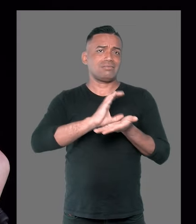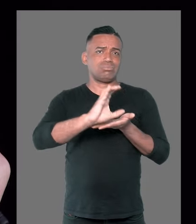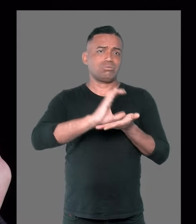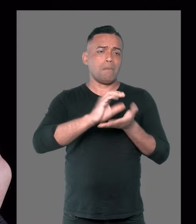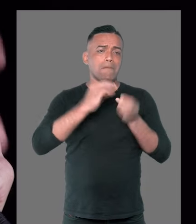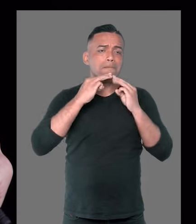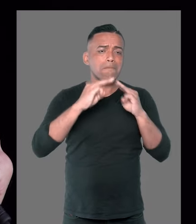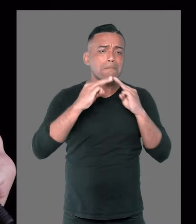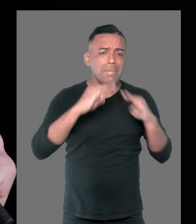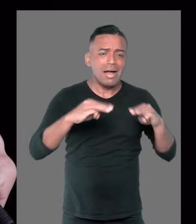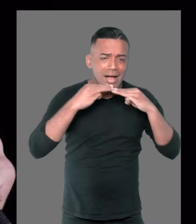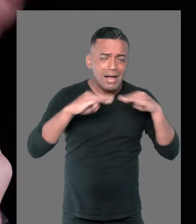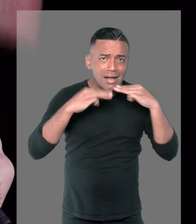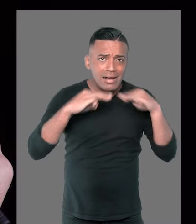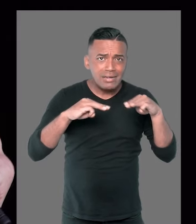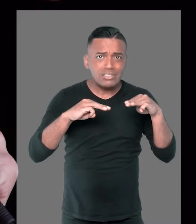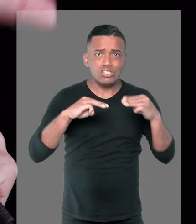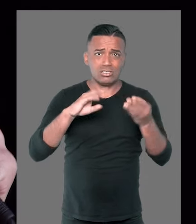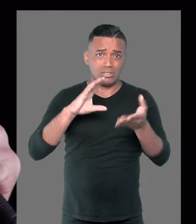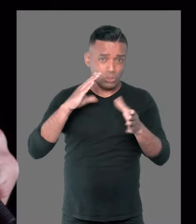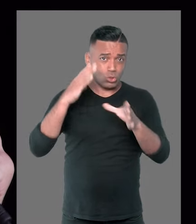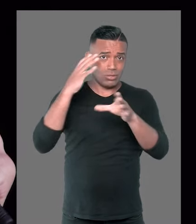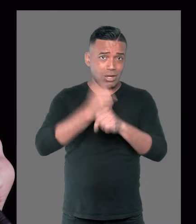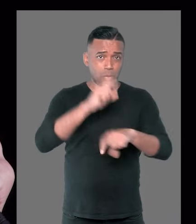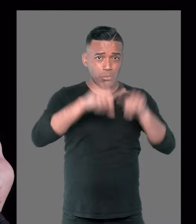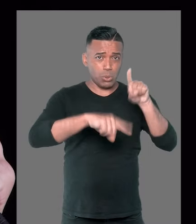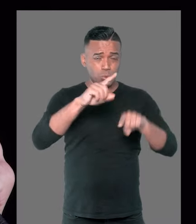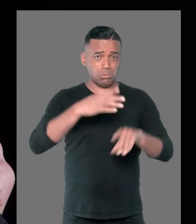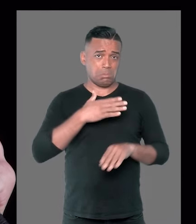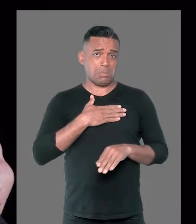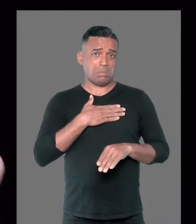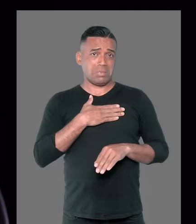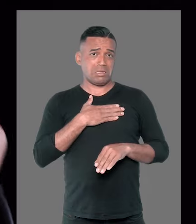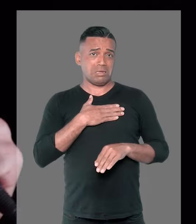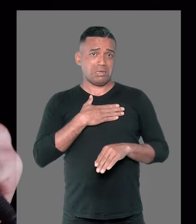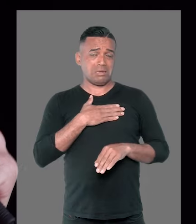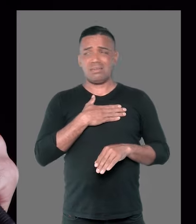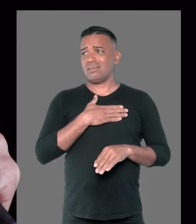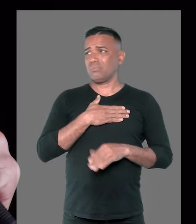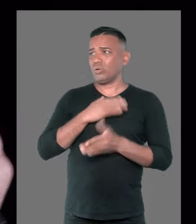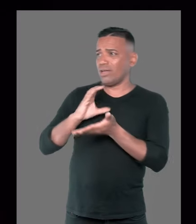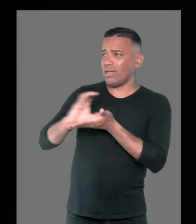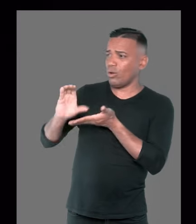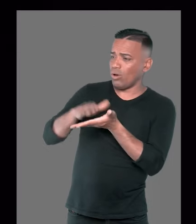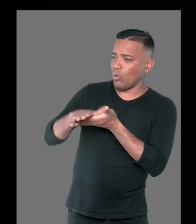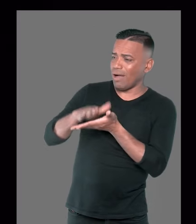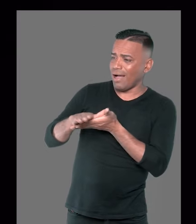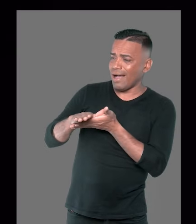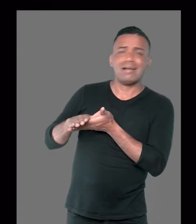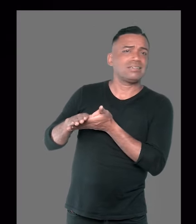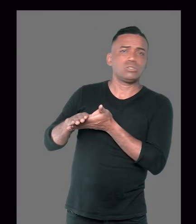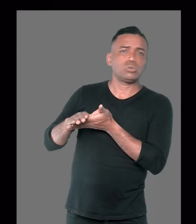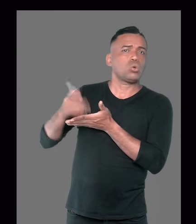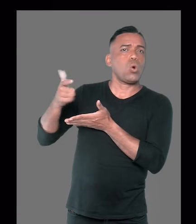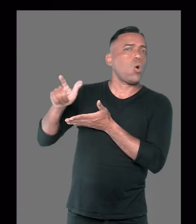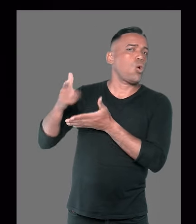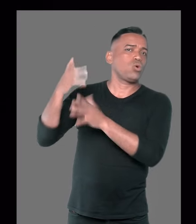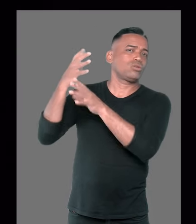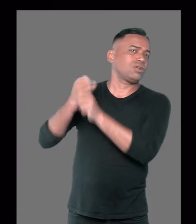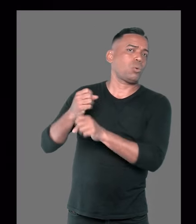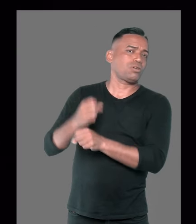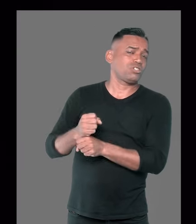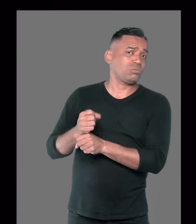marketing do custo total do produto para mim e por que que eu não gasto Um test x Por que que não